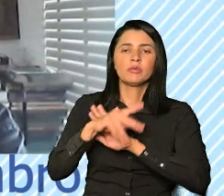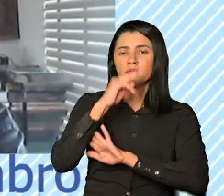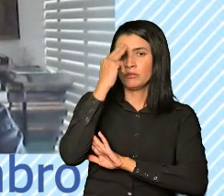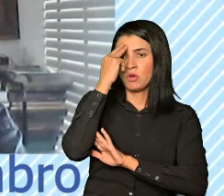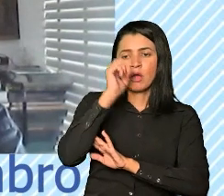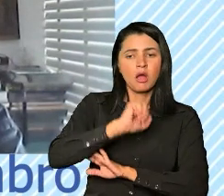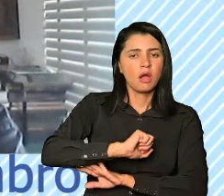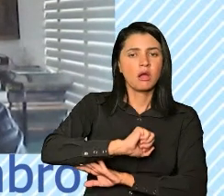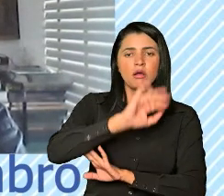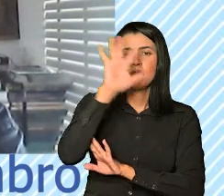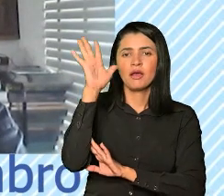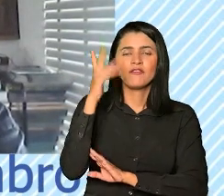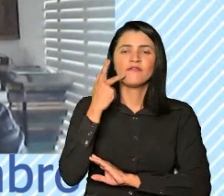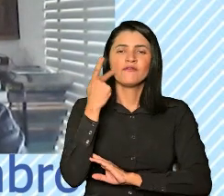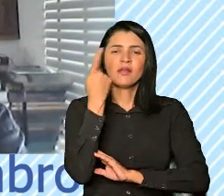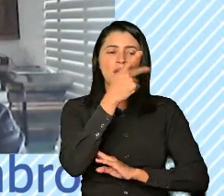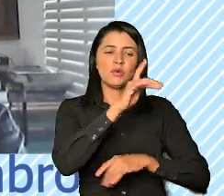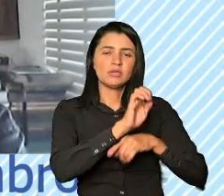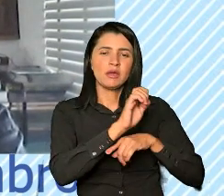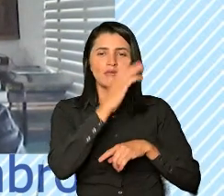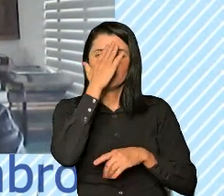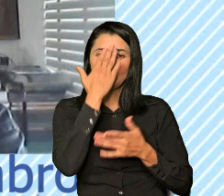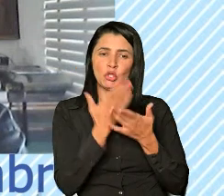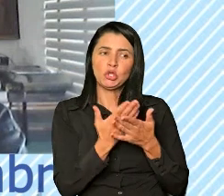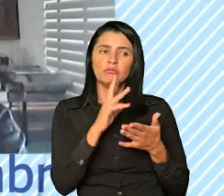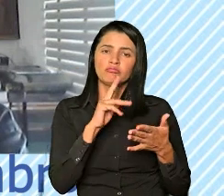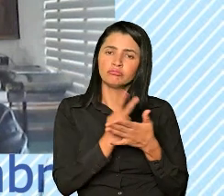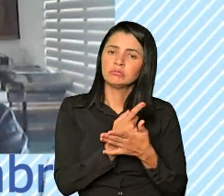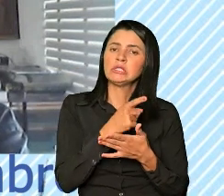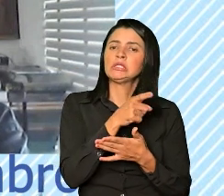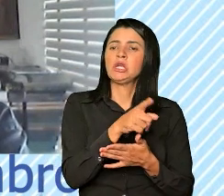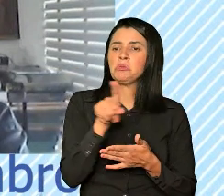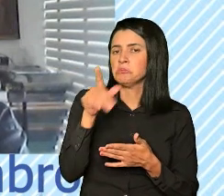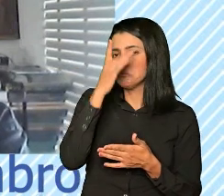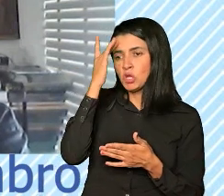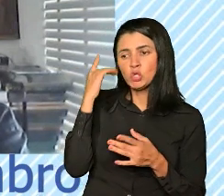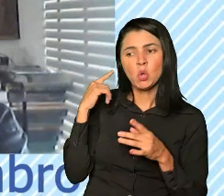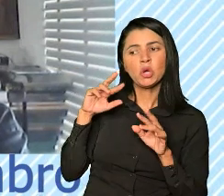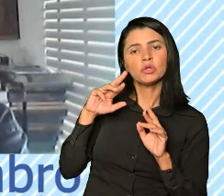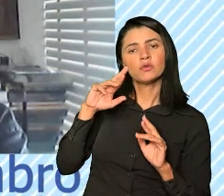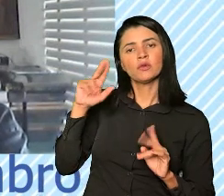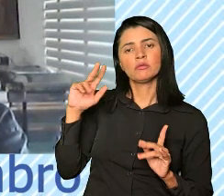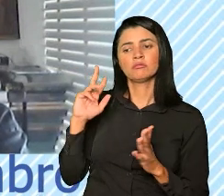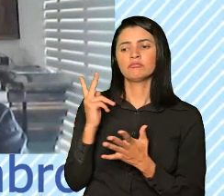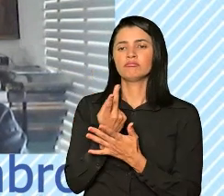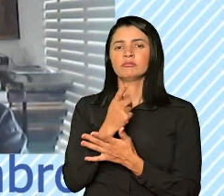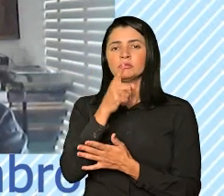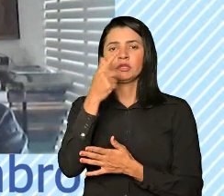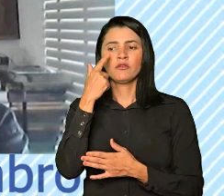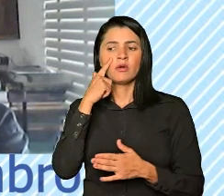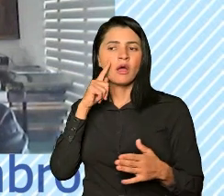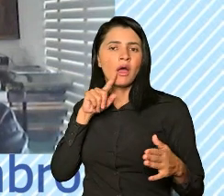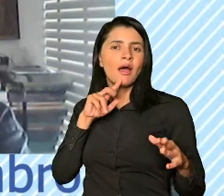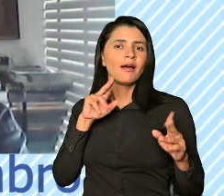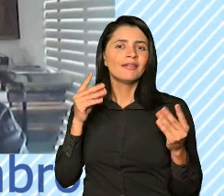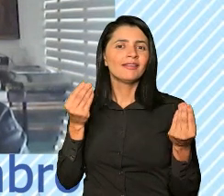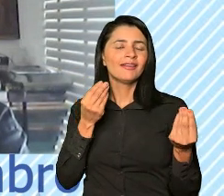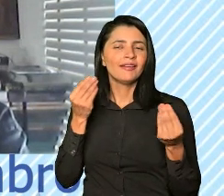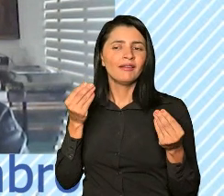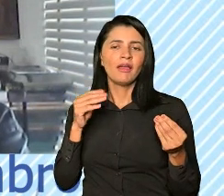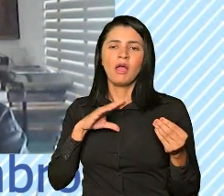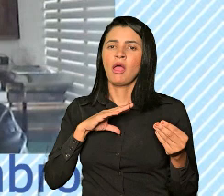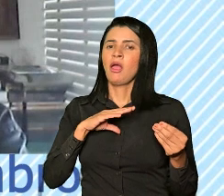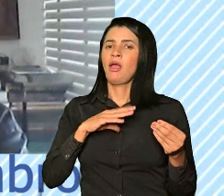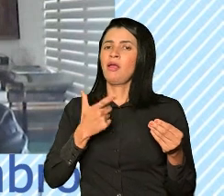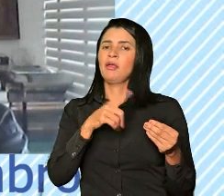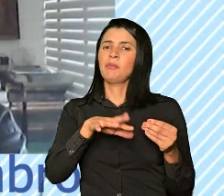clara. Então, vão dizer, tal Estado acredita que tal coisa aconteceu, quem não achar isso está errado. E aí você tem um enquadramento bastante ousado pelo